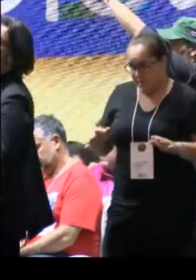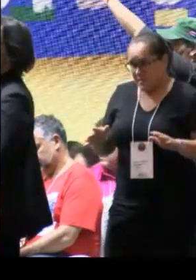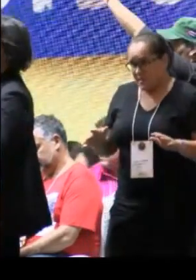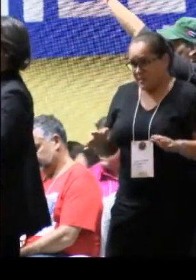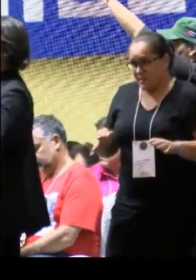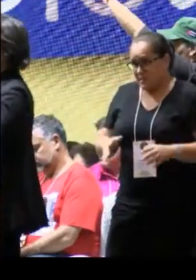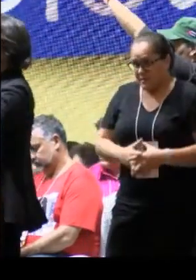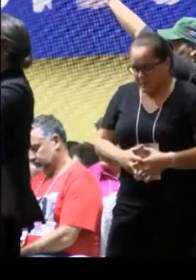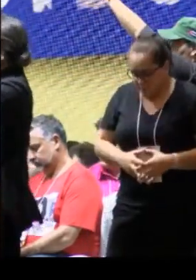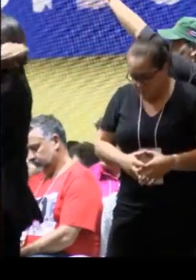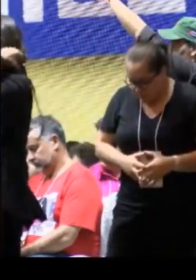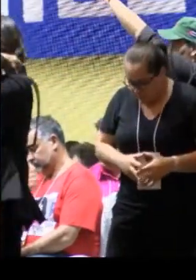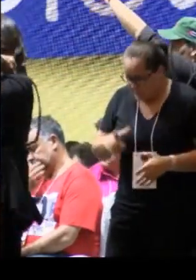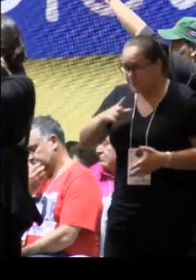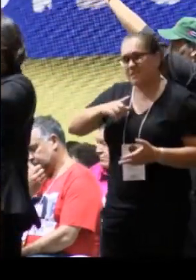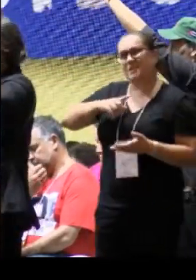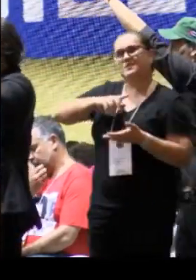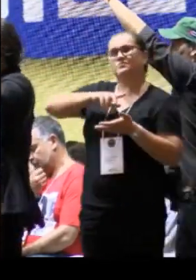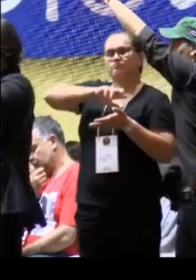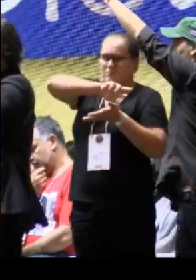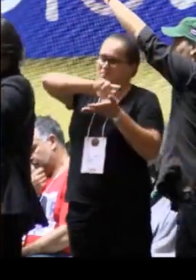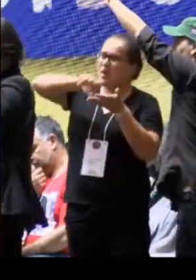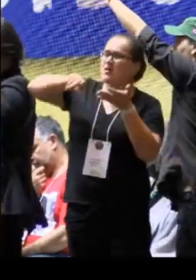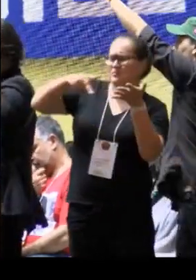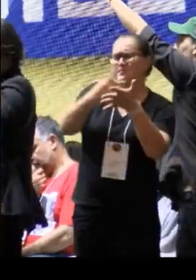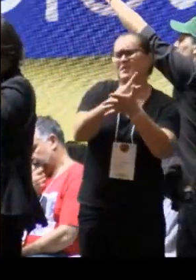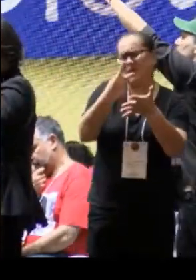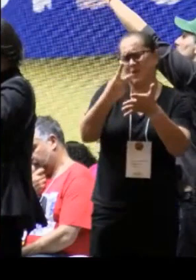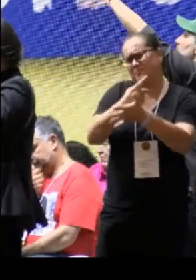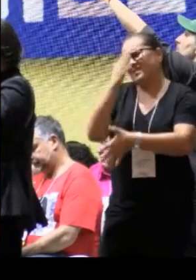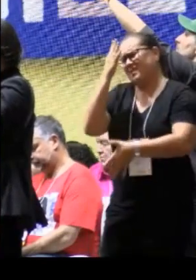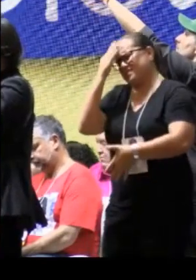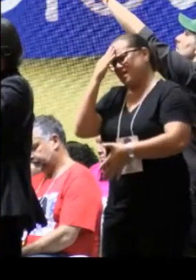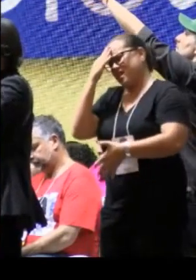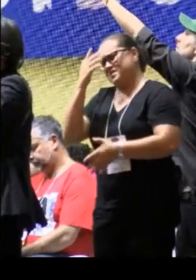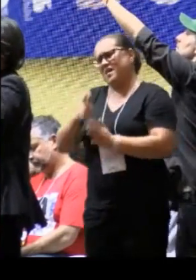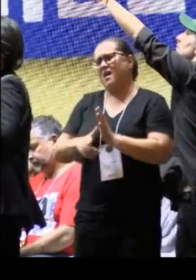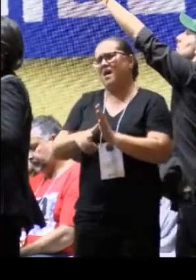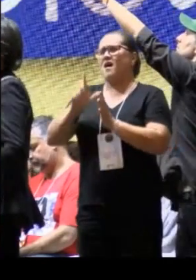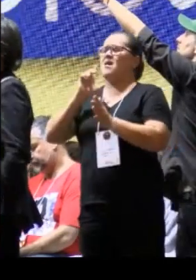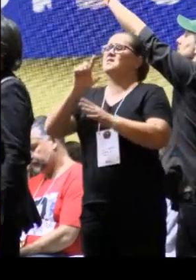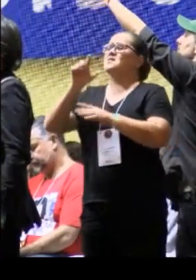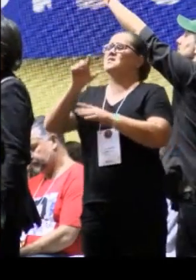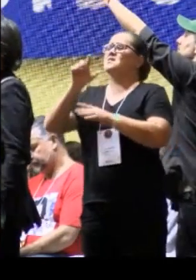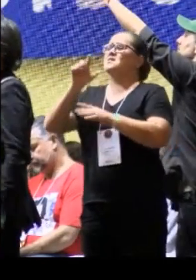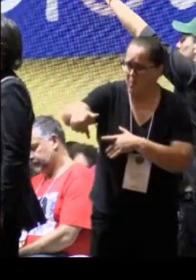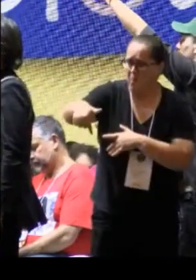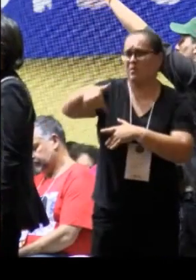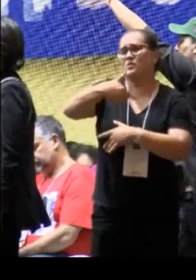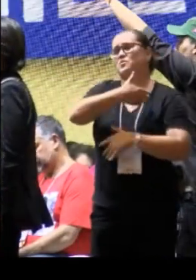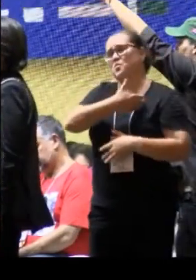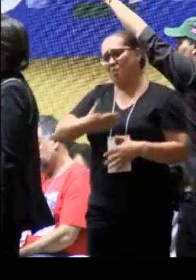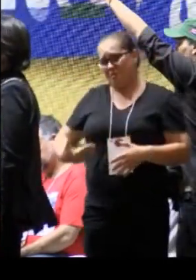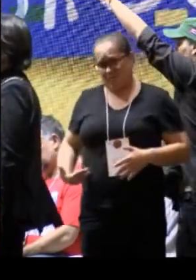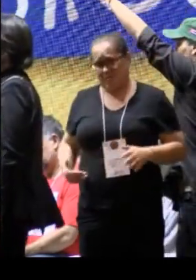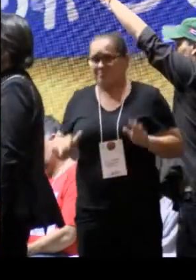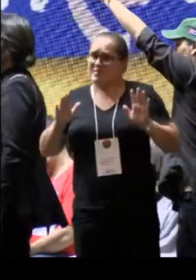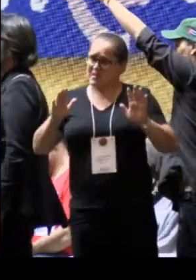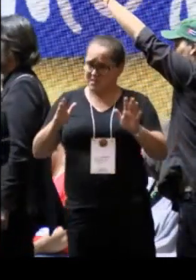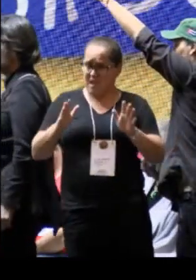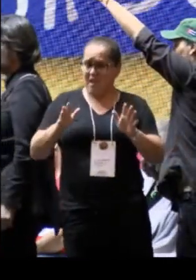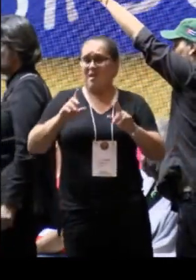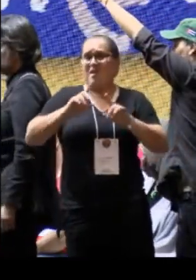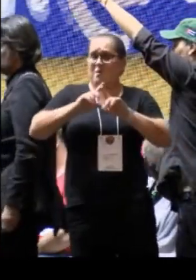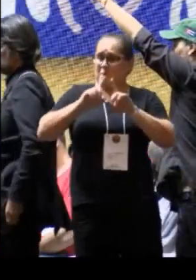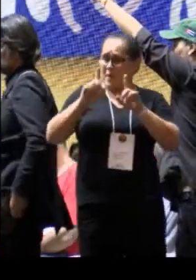Embora tantos tenham cometido erros, antes e depois dos nossos governos, é somente do PT